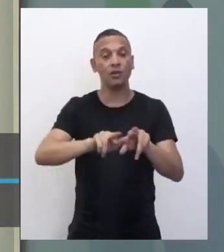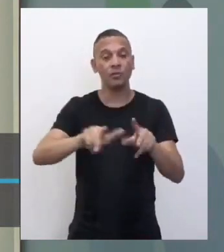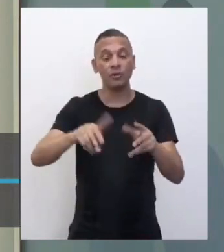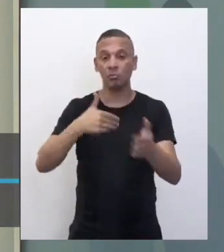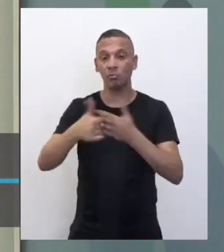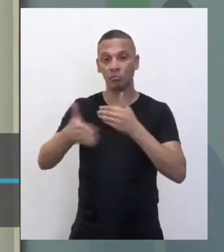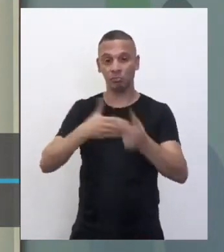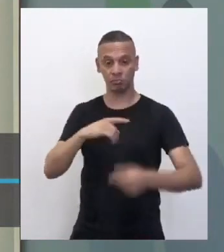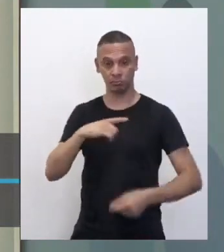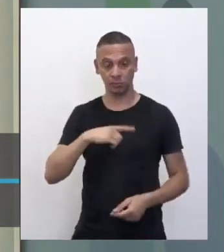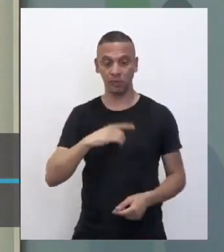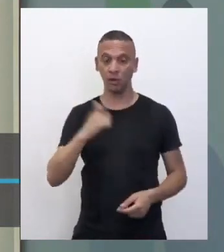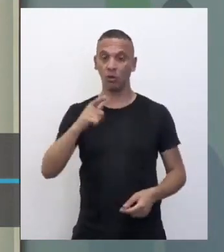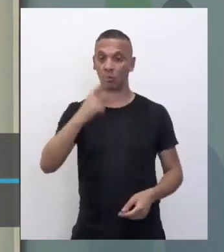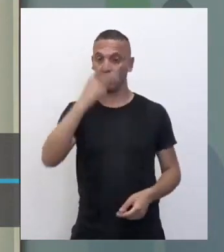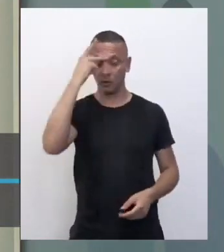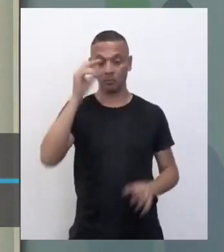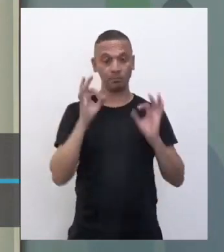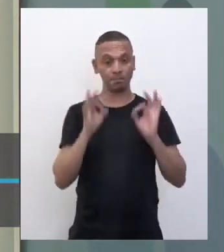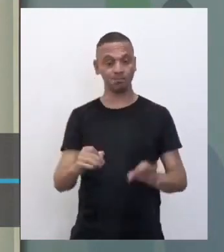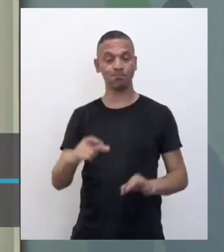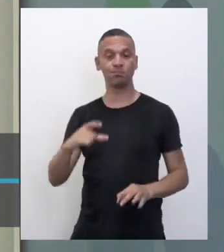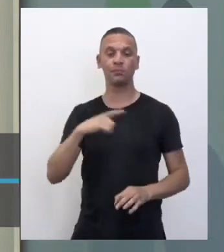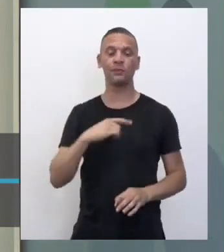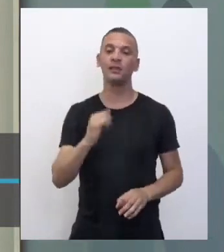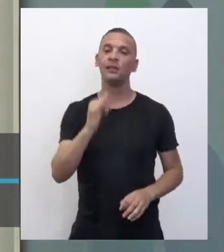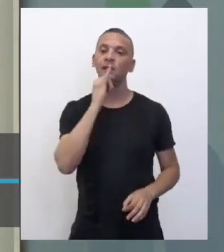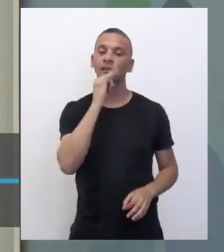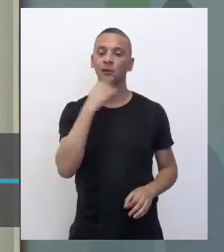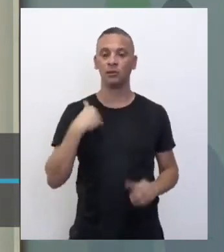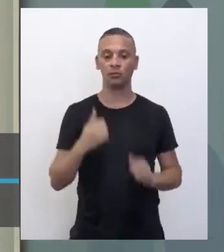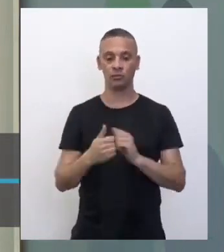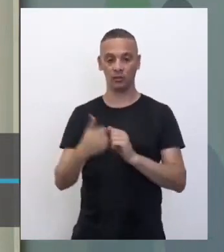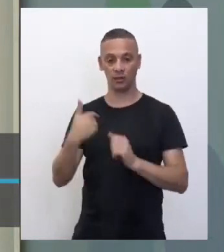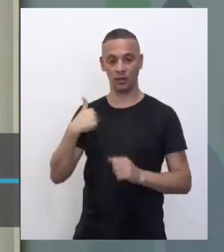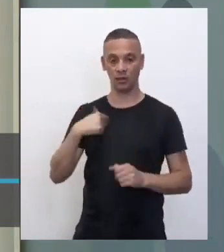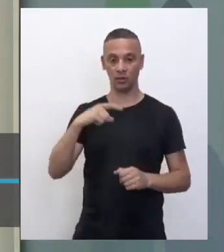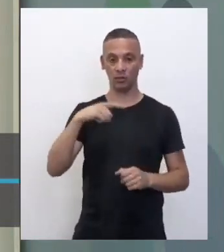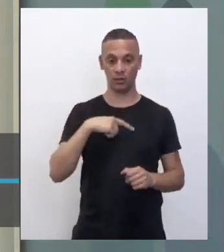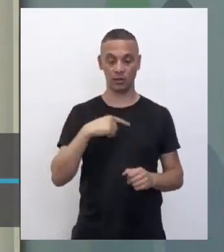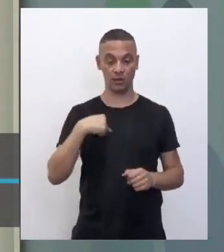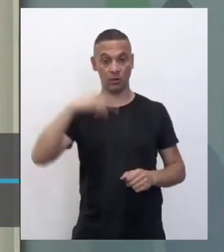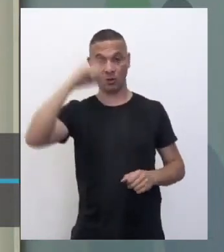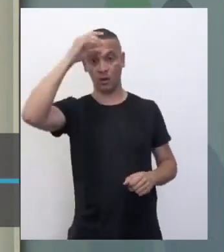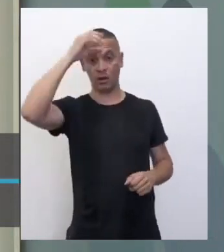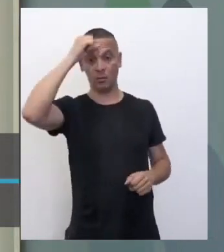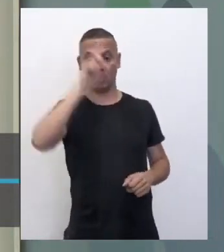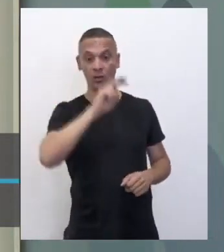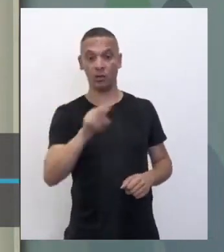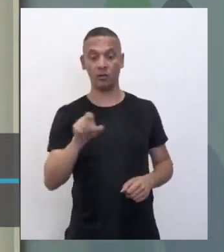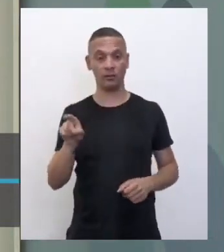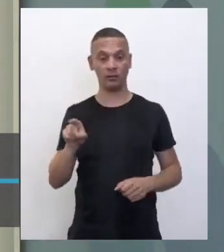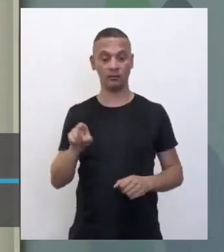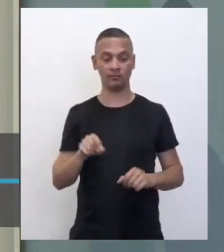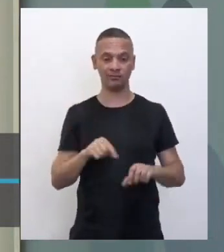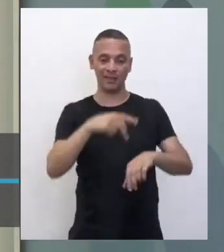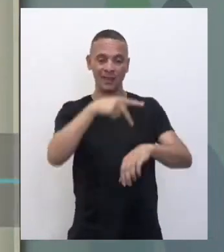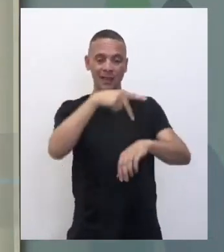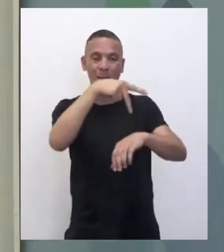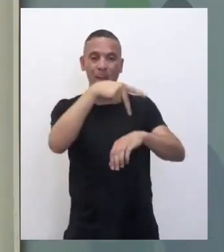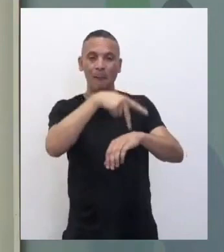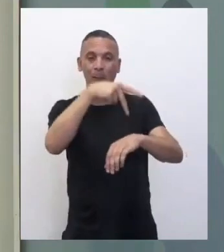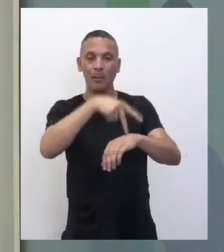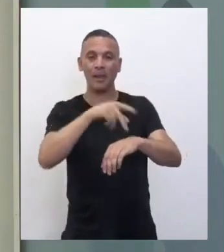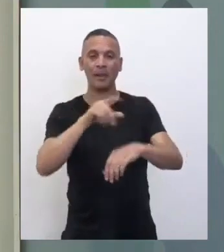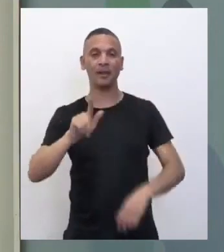qualquer, para outros faz todo sentido. Eu, por exemplo, carrego comigo uma coisa que eu aprendi chamada Pedra da Gratidão, que é uma pedrinha